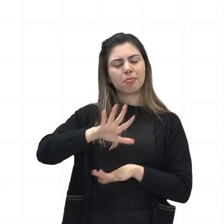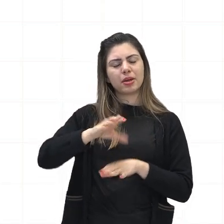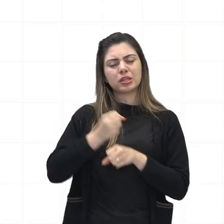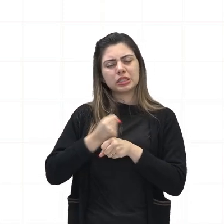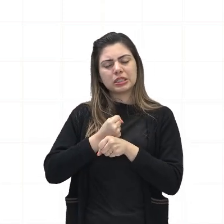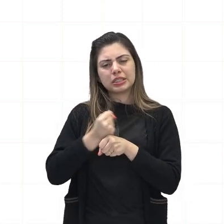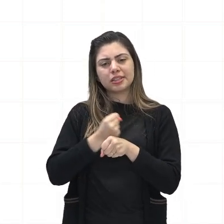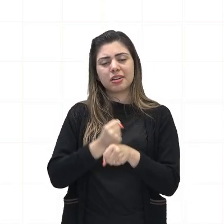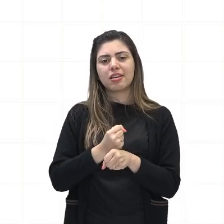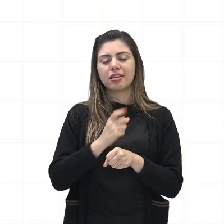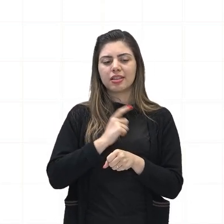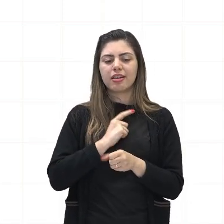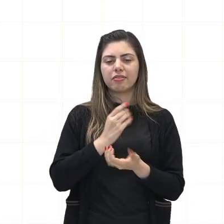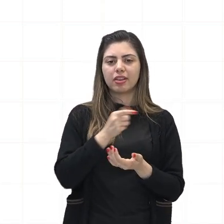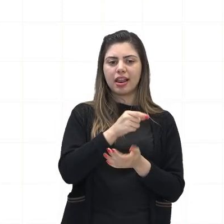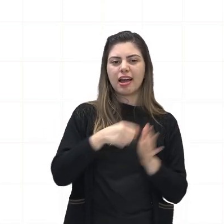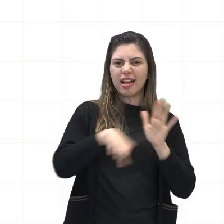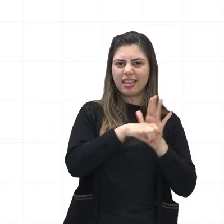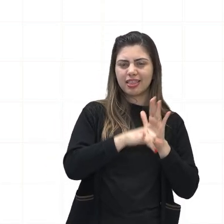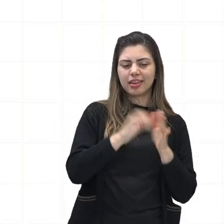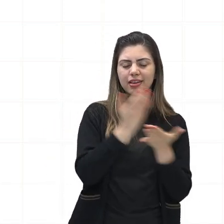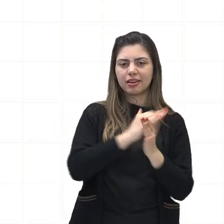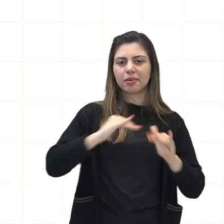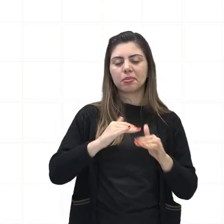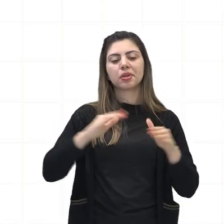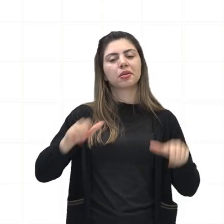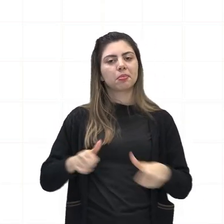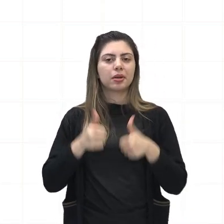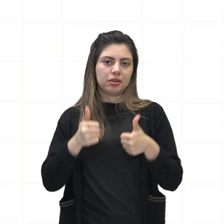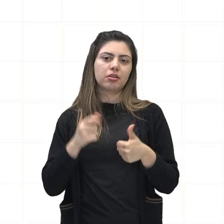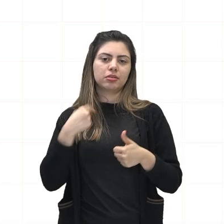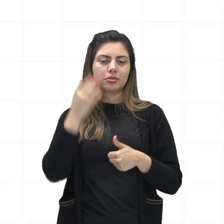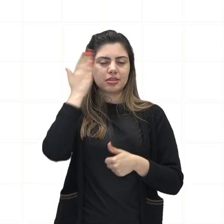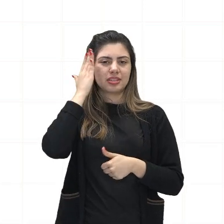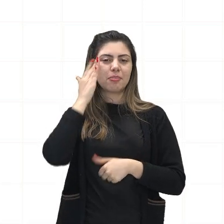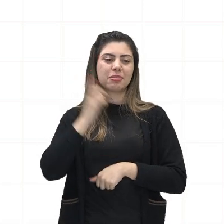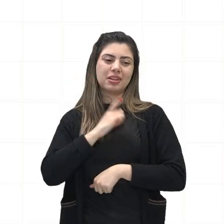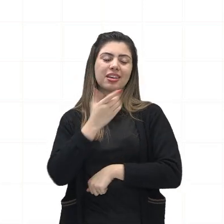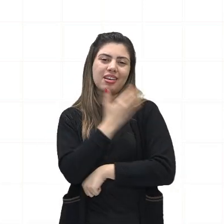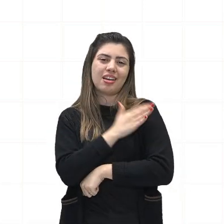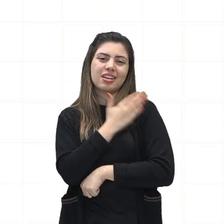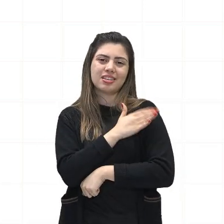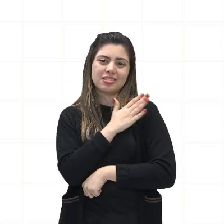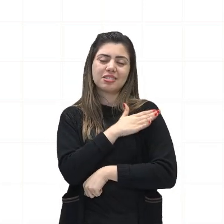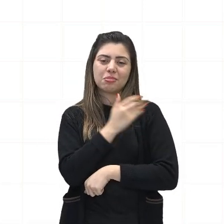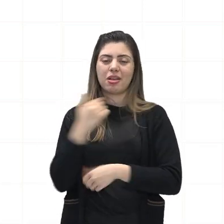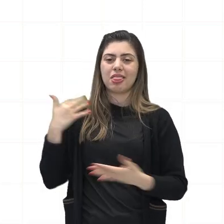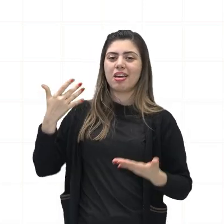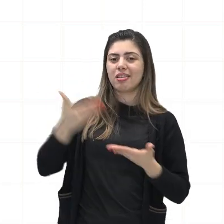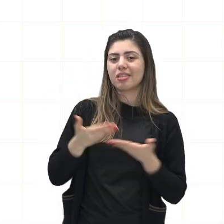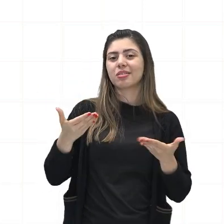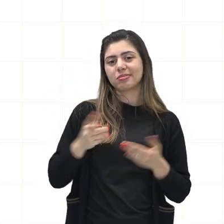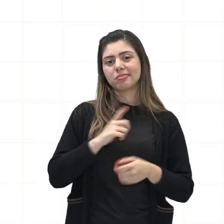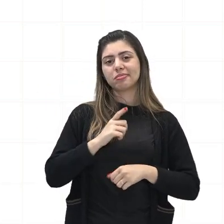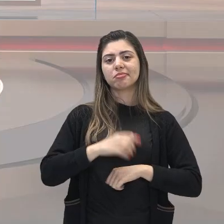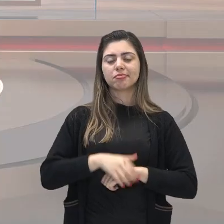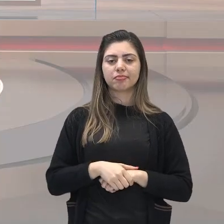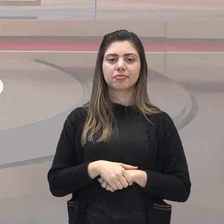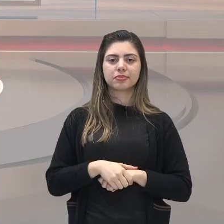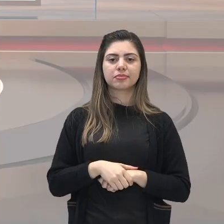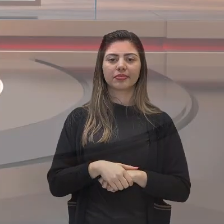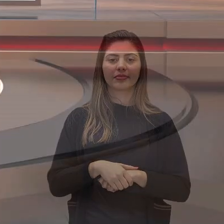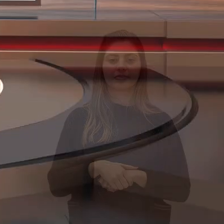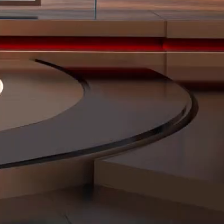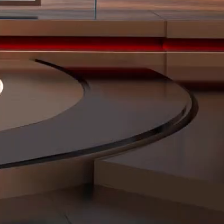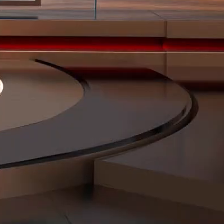de muito tempo do fim da apartheid é que as coisas começam a melhorar, até porque a gente sabe que racismo existe até os dias de hoje. Tá? Então